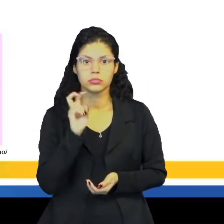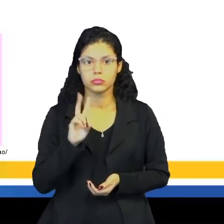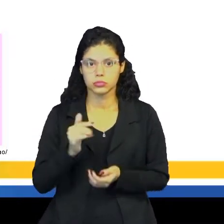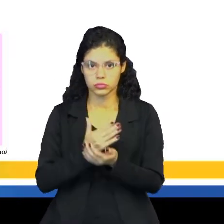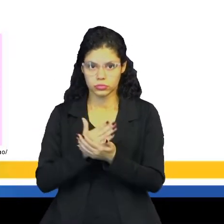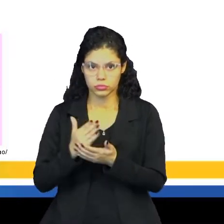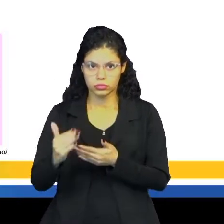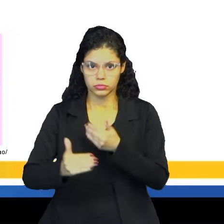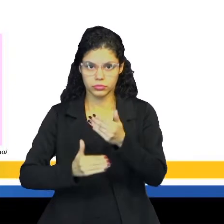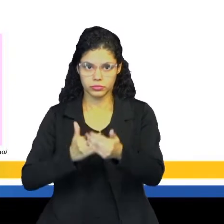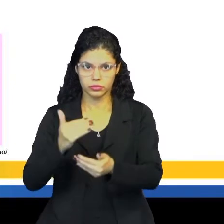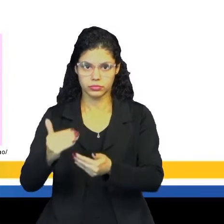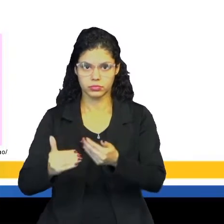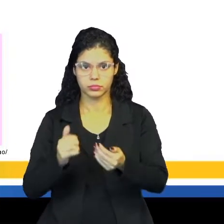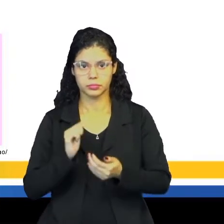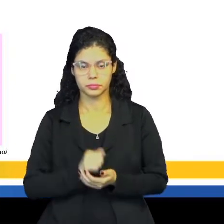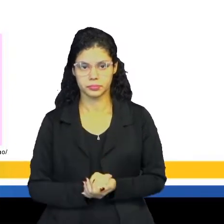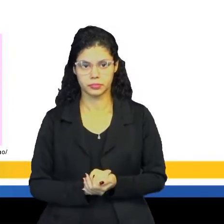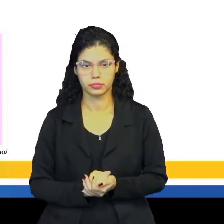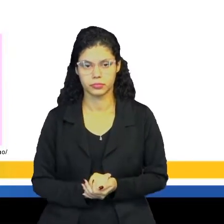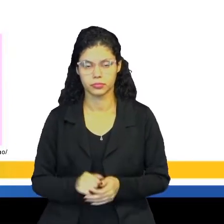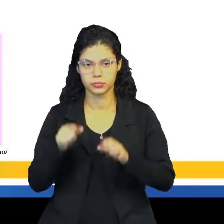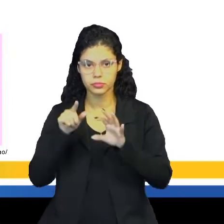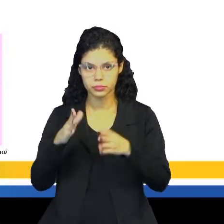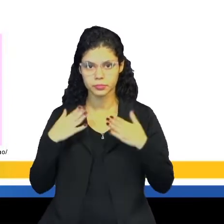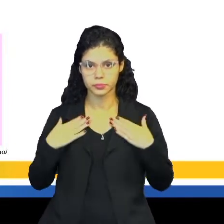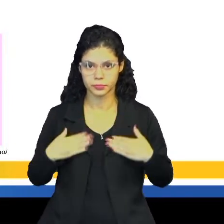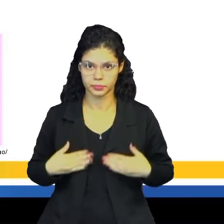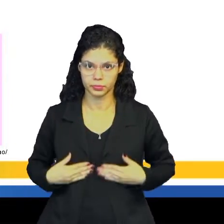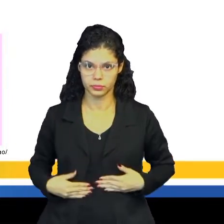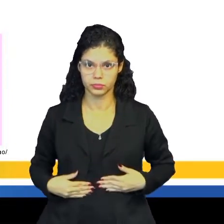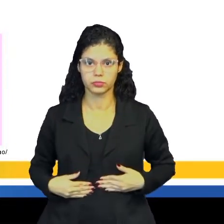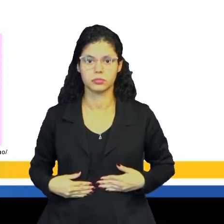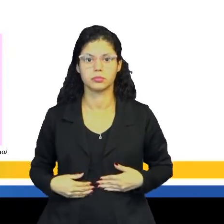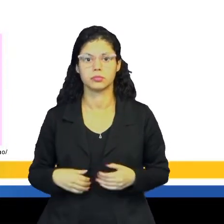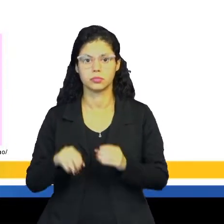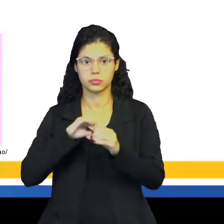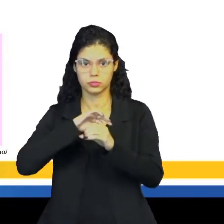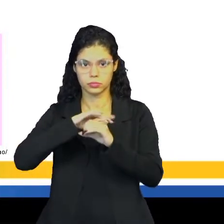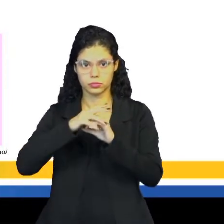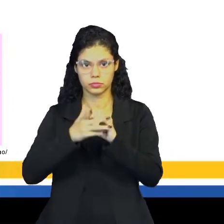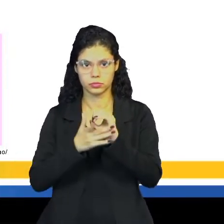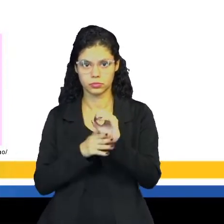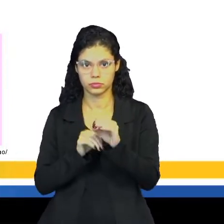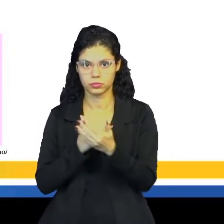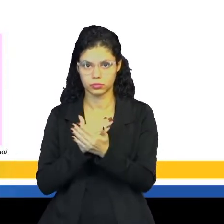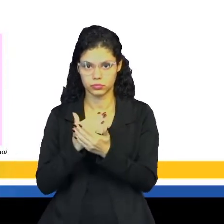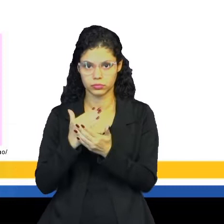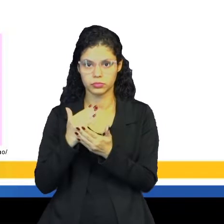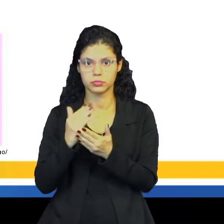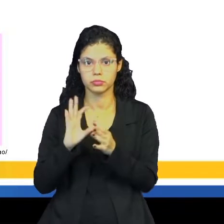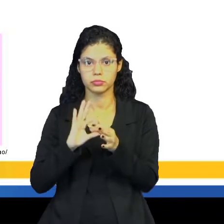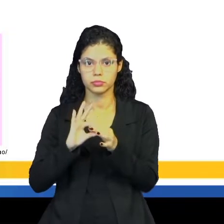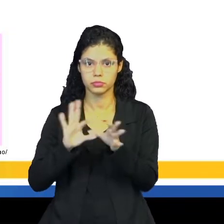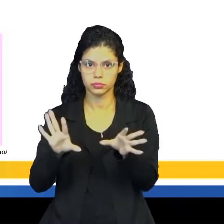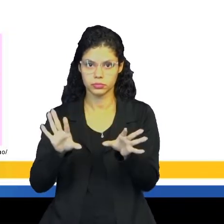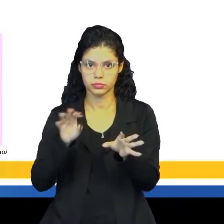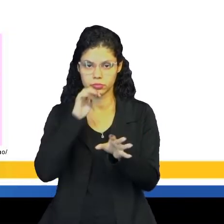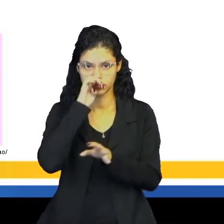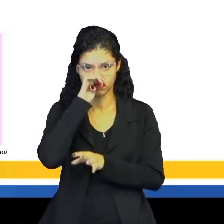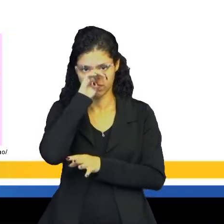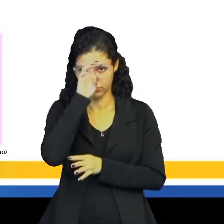começar o processo de ovulação. Ou seja, esse corpo que está envolvendo esse óvulo, ele vai começar então a liberar esse